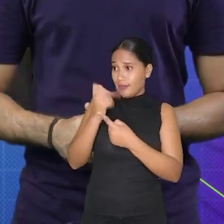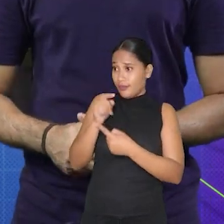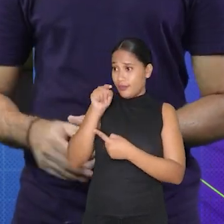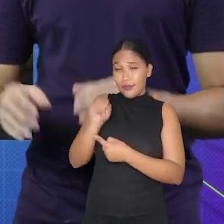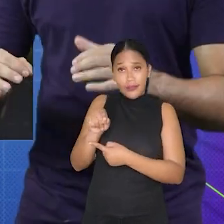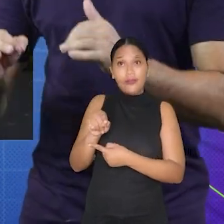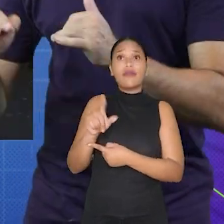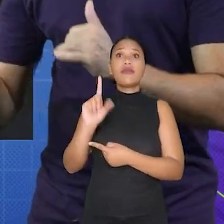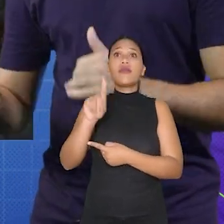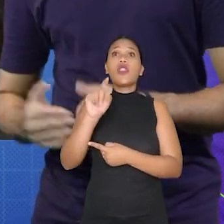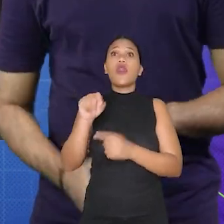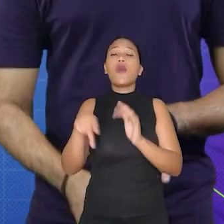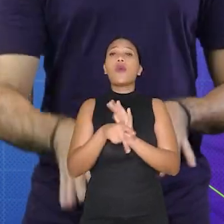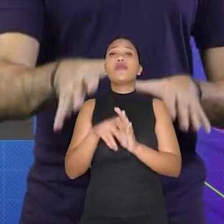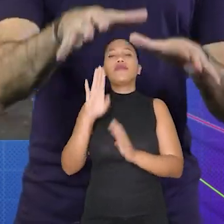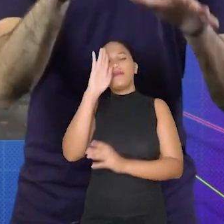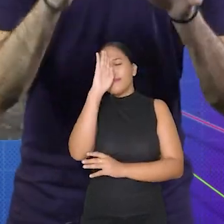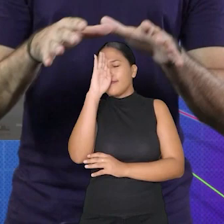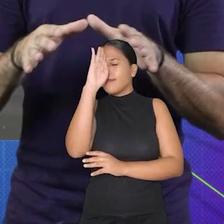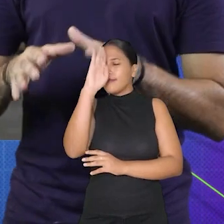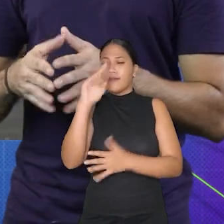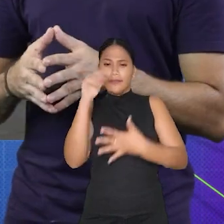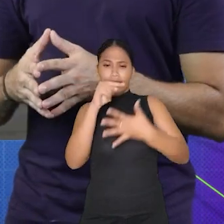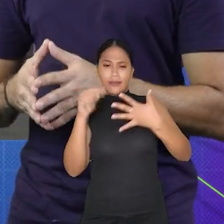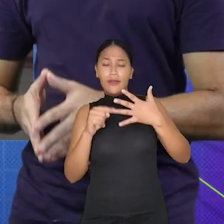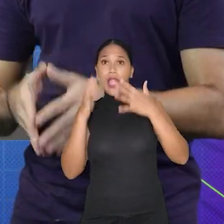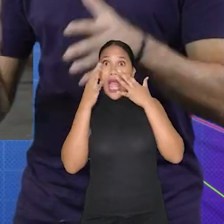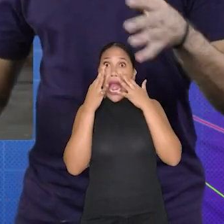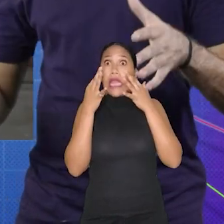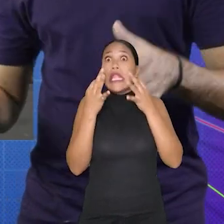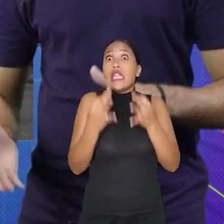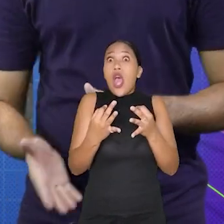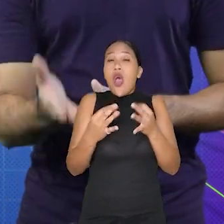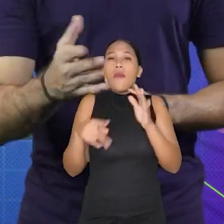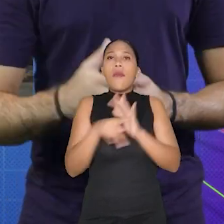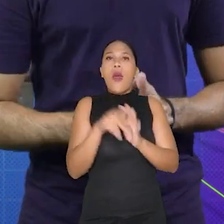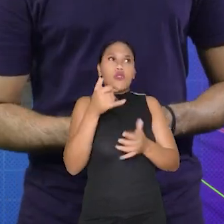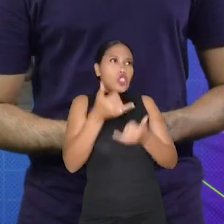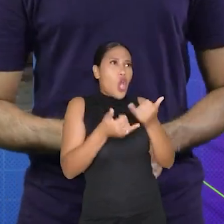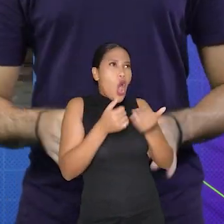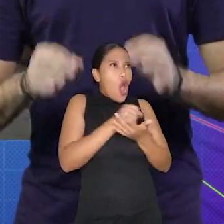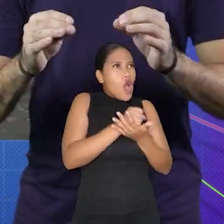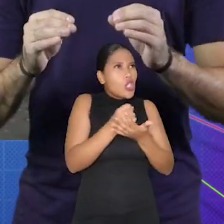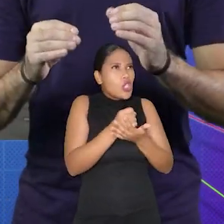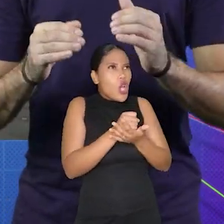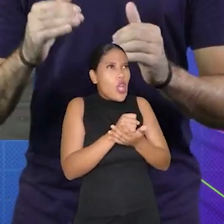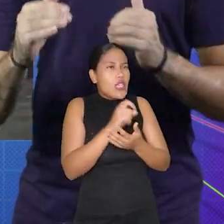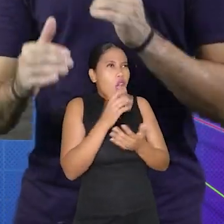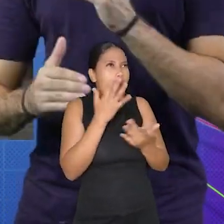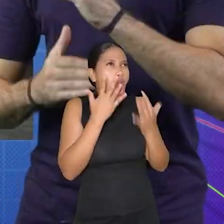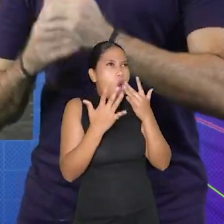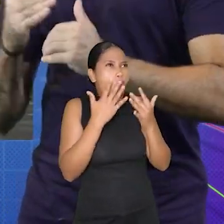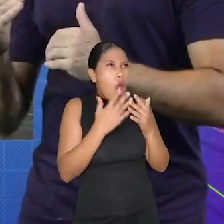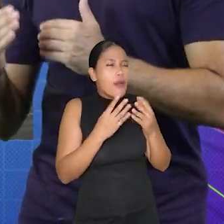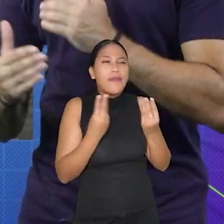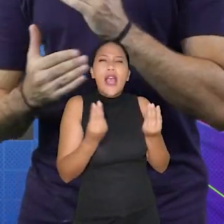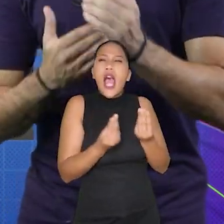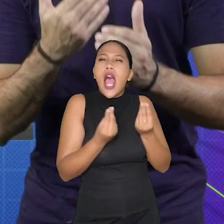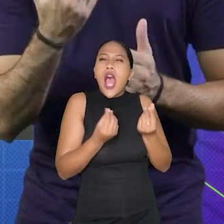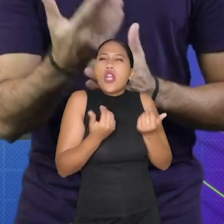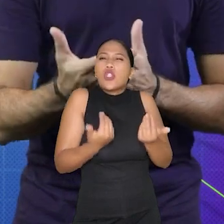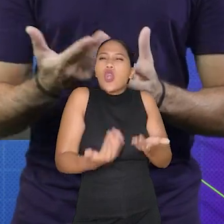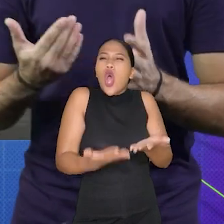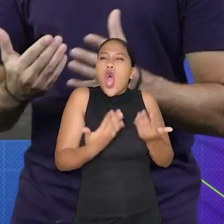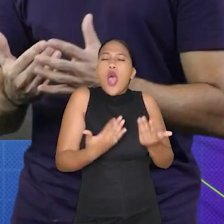em pixel art de Kingdom New Lands é um dos principais aspectos que chamam a atenção dos jogadores. O jogo utiliza uma paleta de cores com